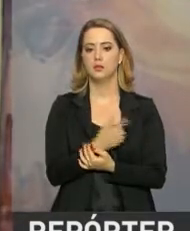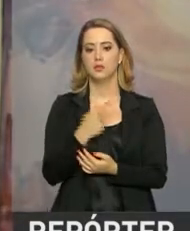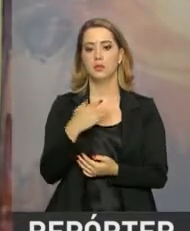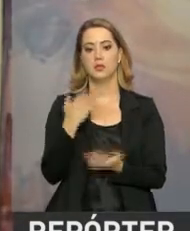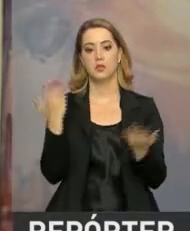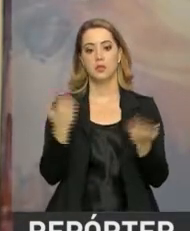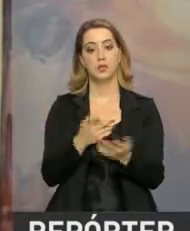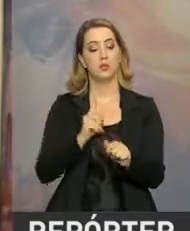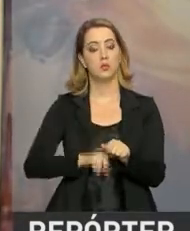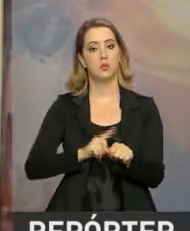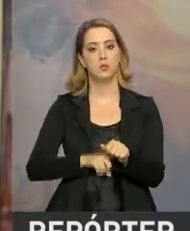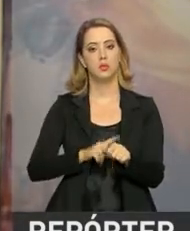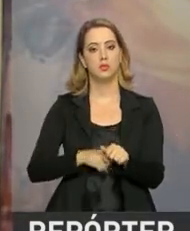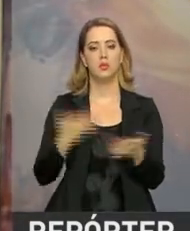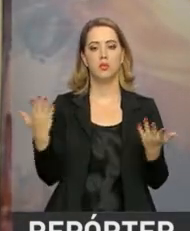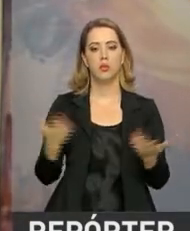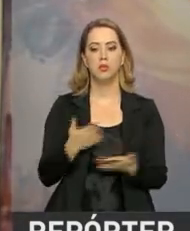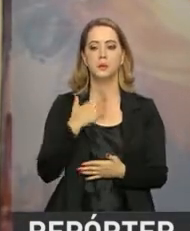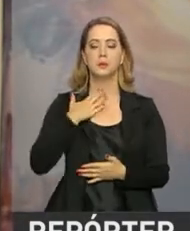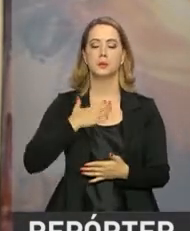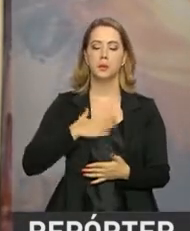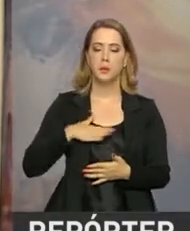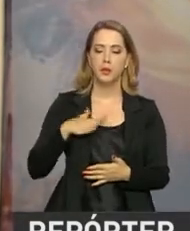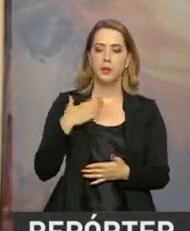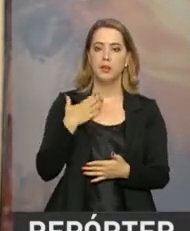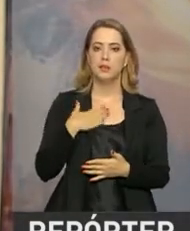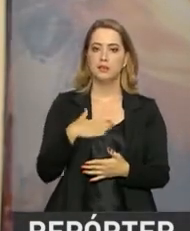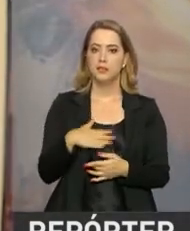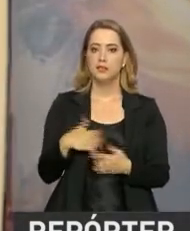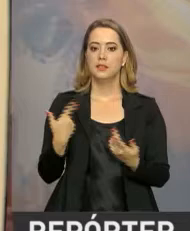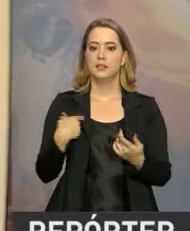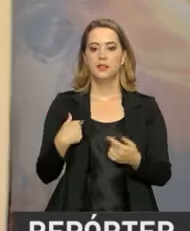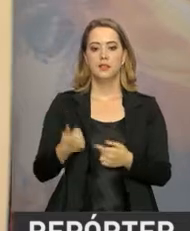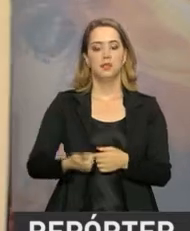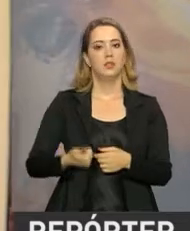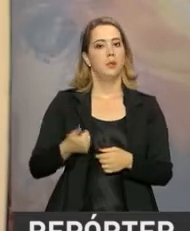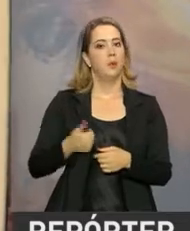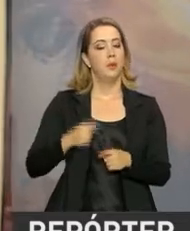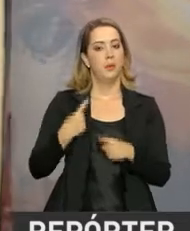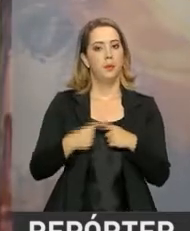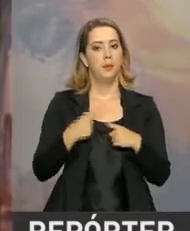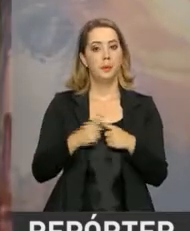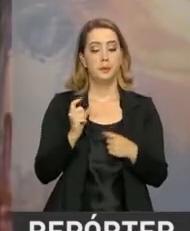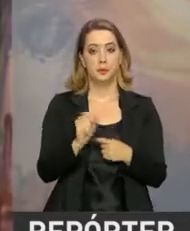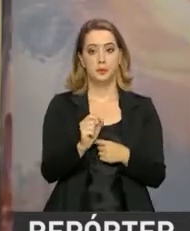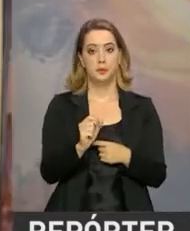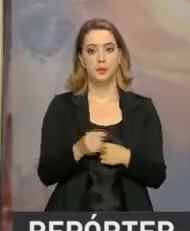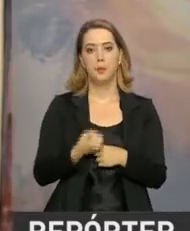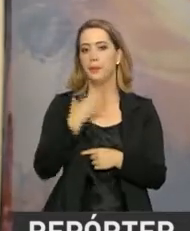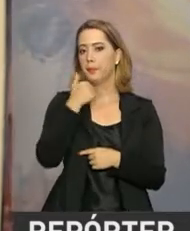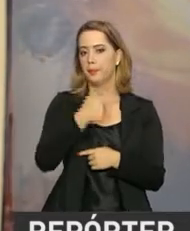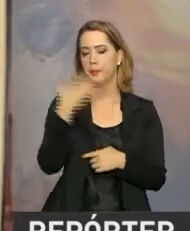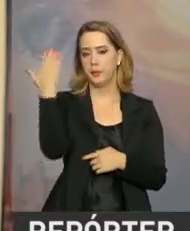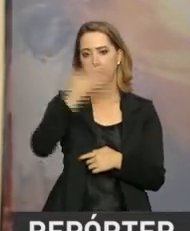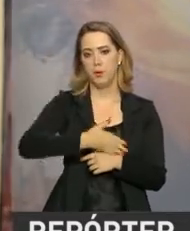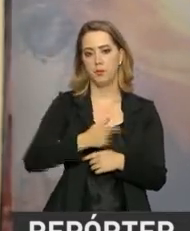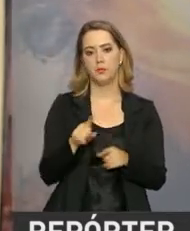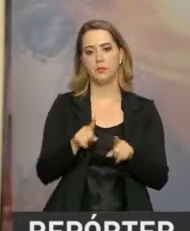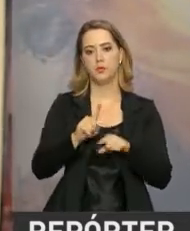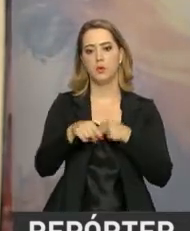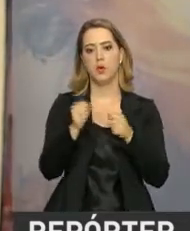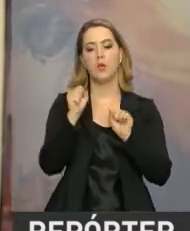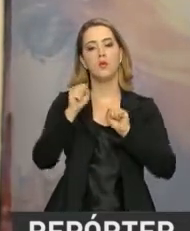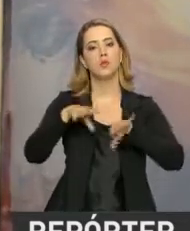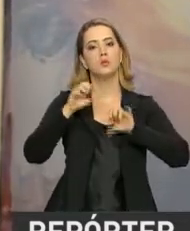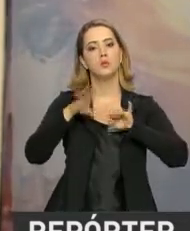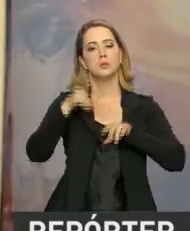clean sem sal mais é clube pensa bastante pra fazer bem na prova londres